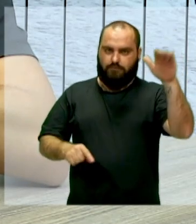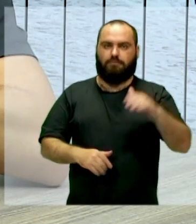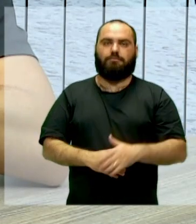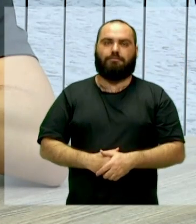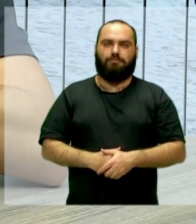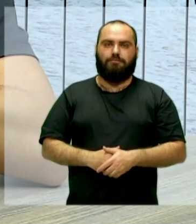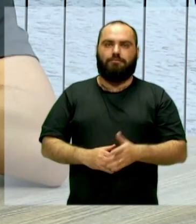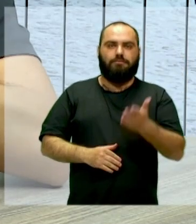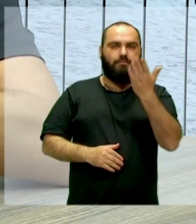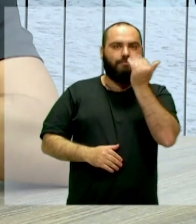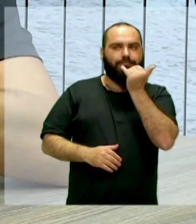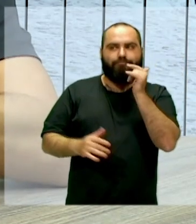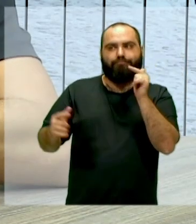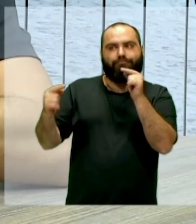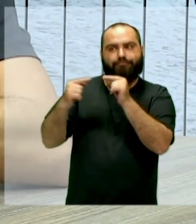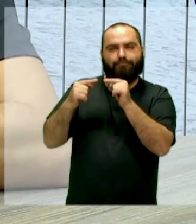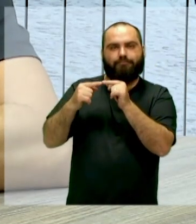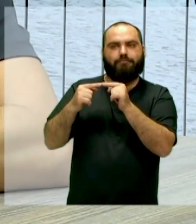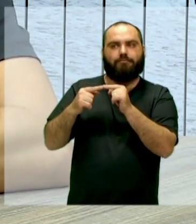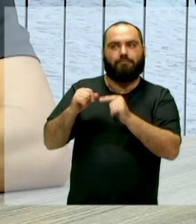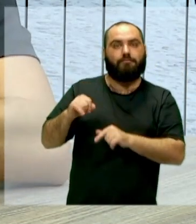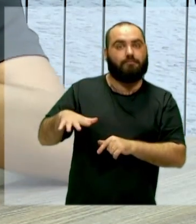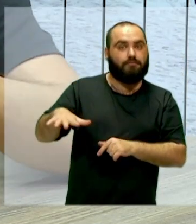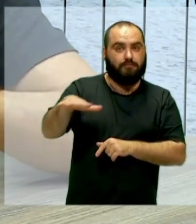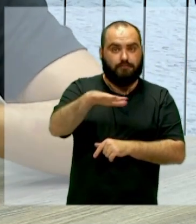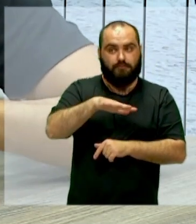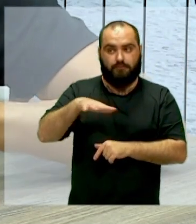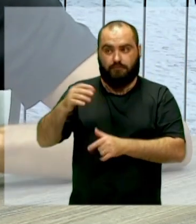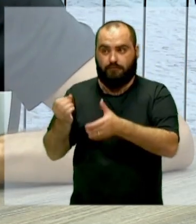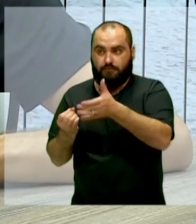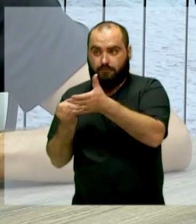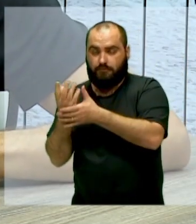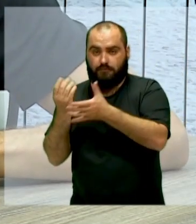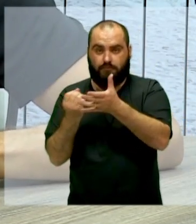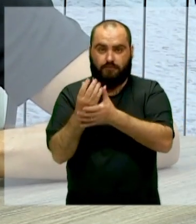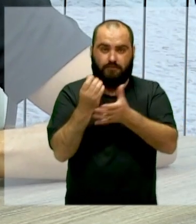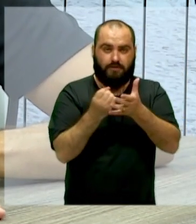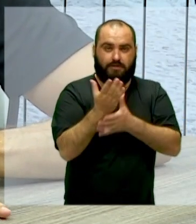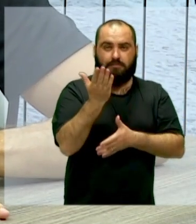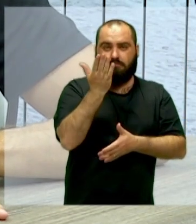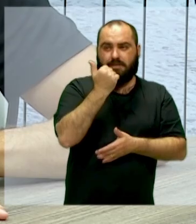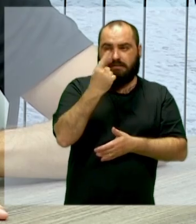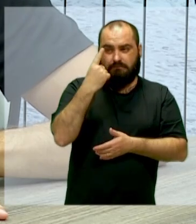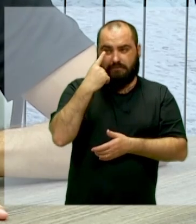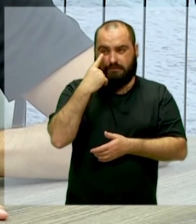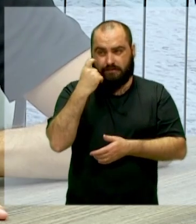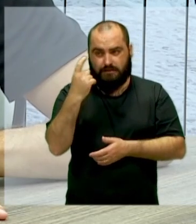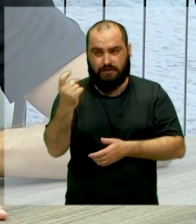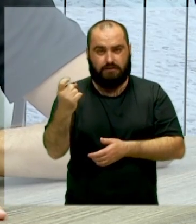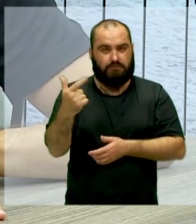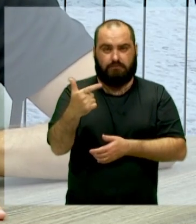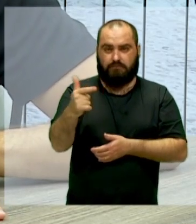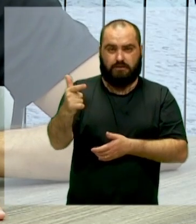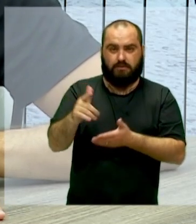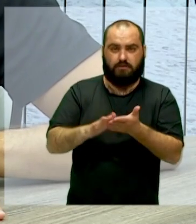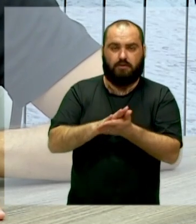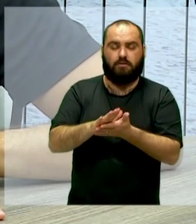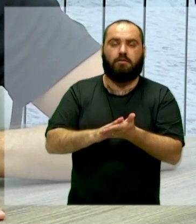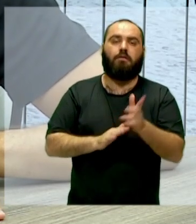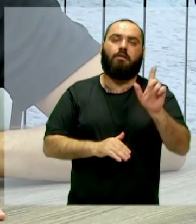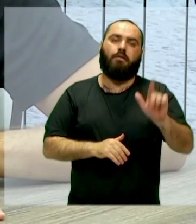gera de resíduo e geralmente quando a gente gera um resíduo não tão interessante e fácil de de reciclagem é um